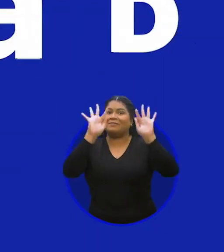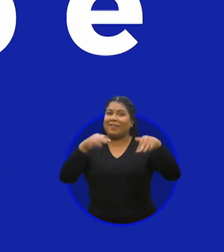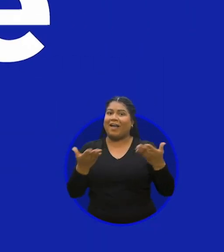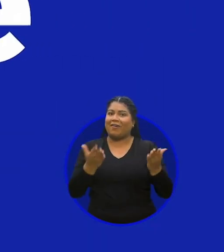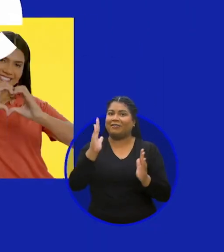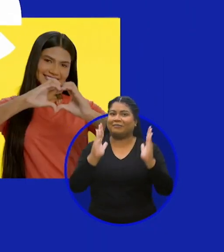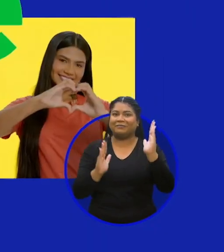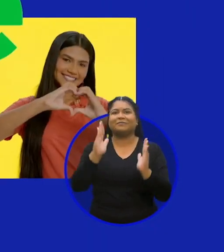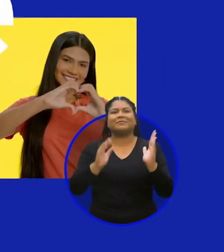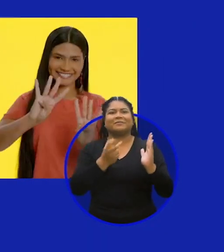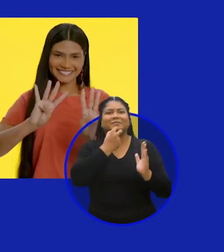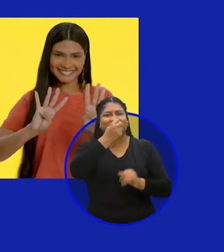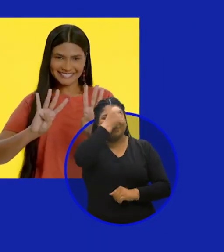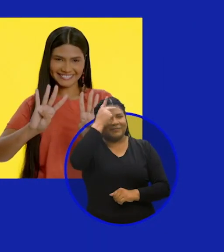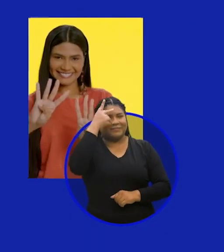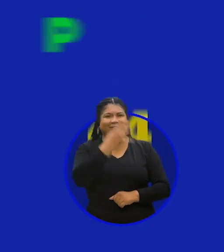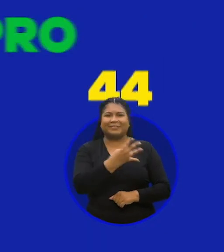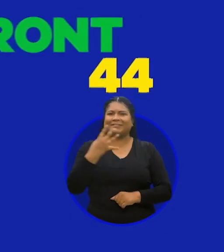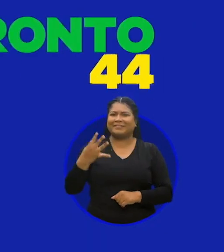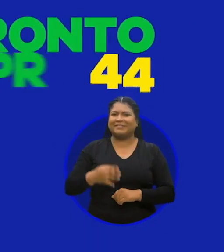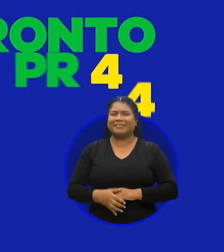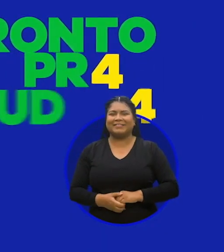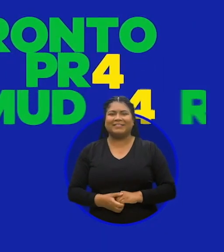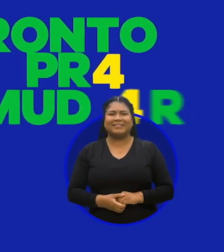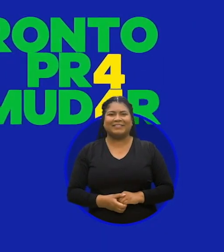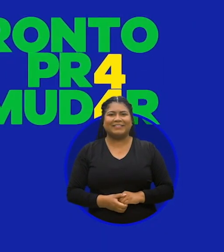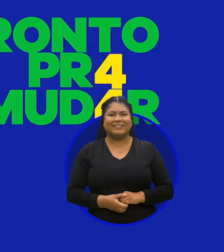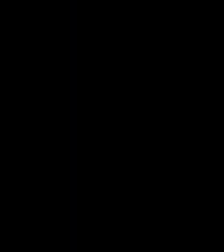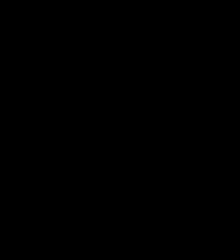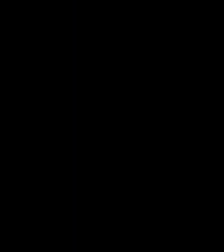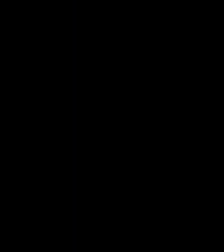termina agora o programa Cidade Prefeito 44.